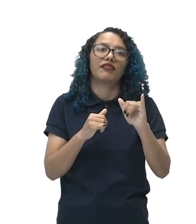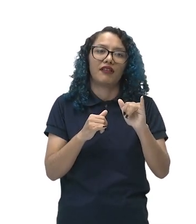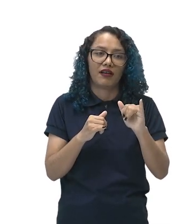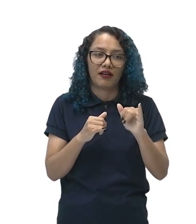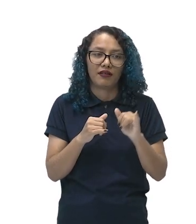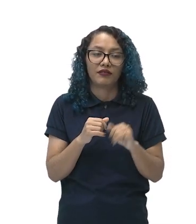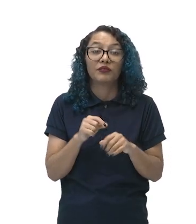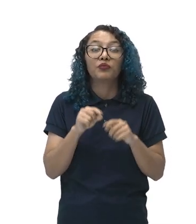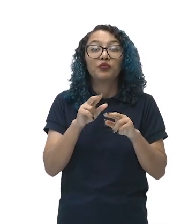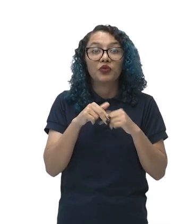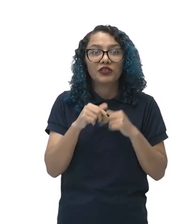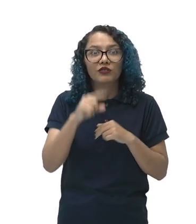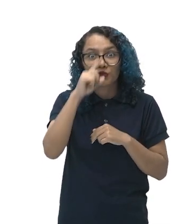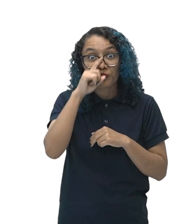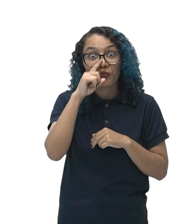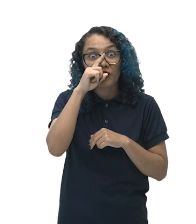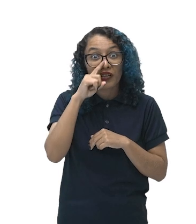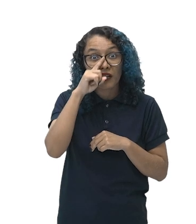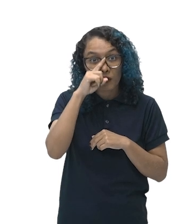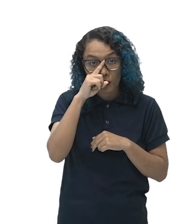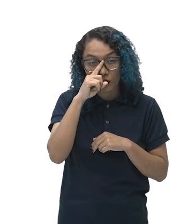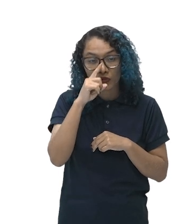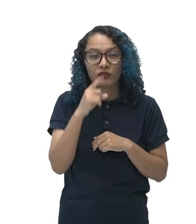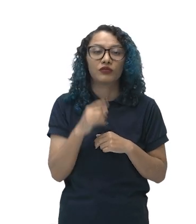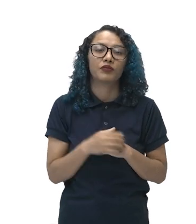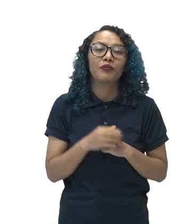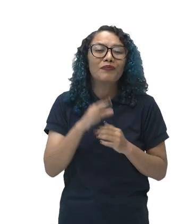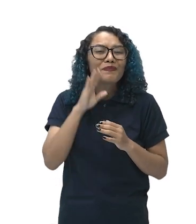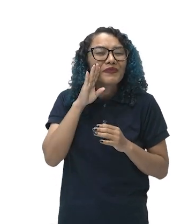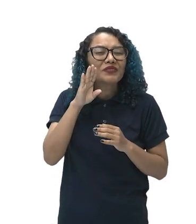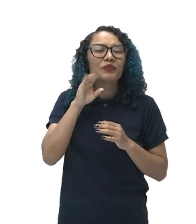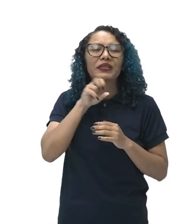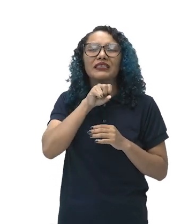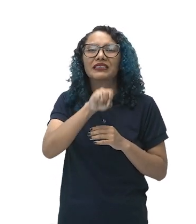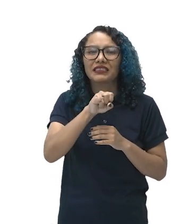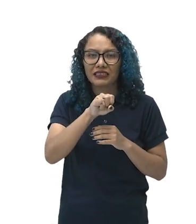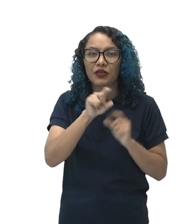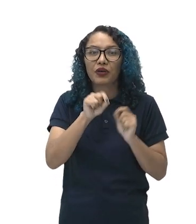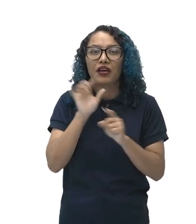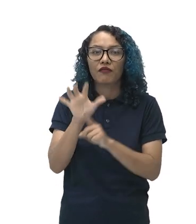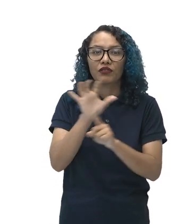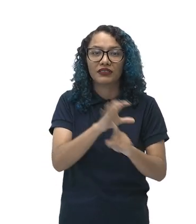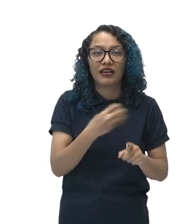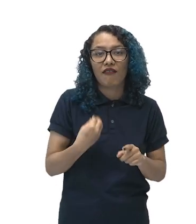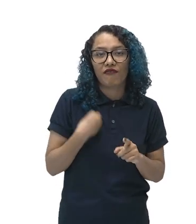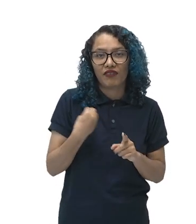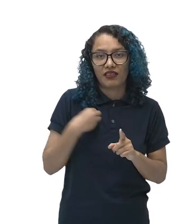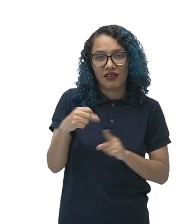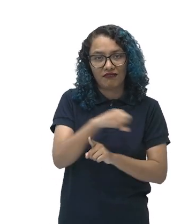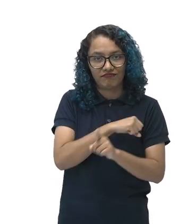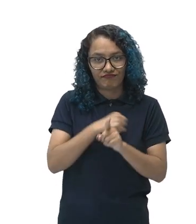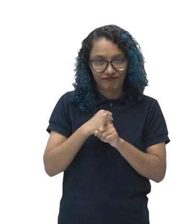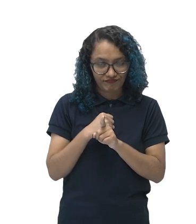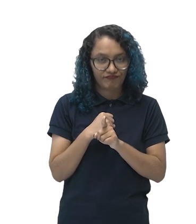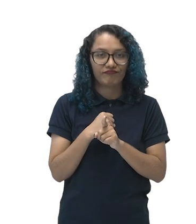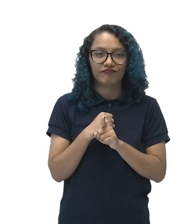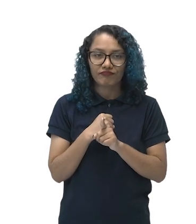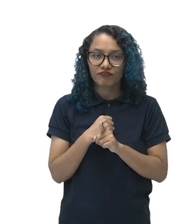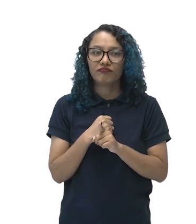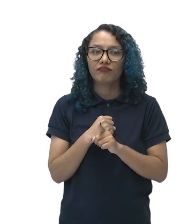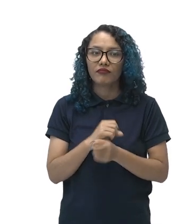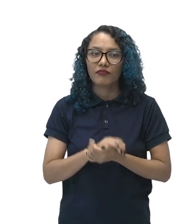perigoso, especialmente quando são questões que afetam a vida em sociedade, tá, gente? Então,